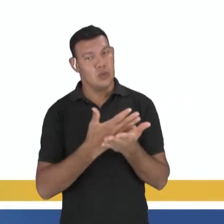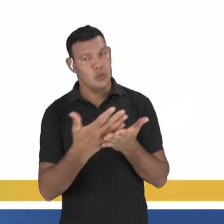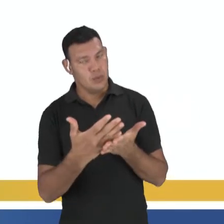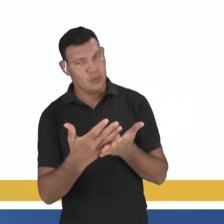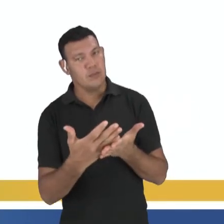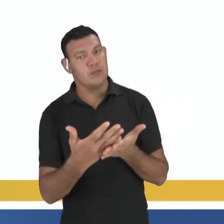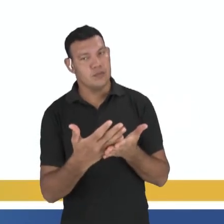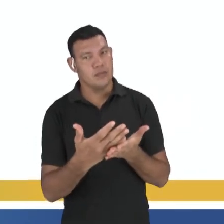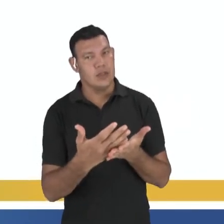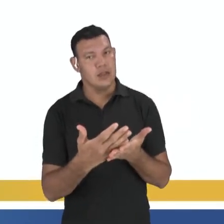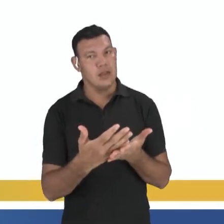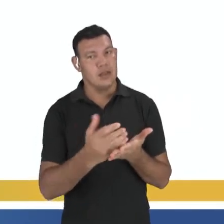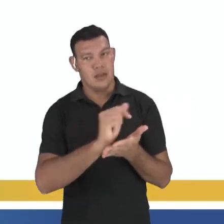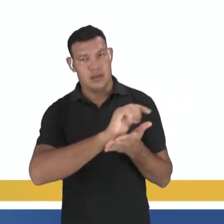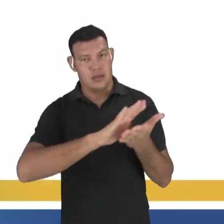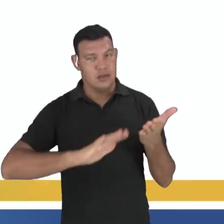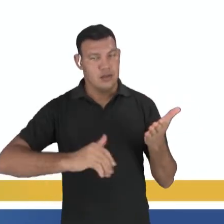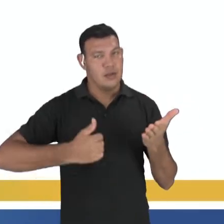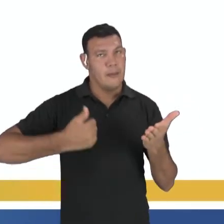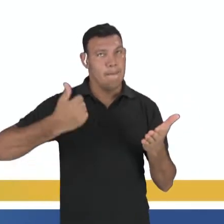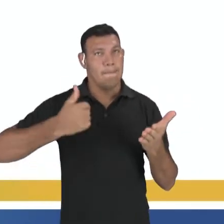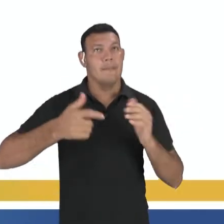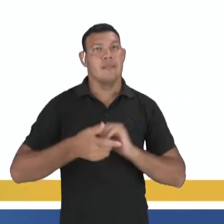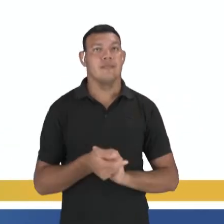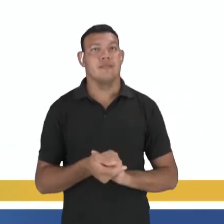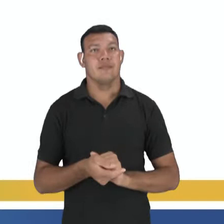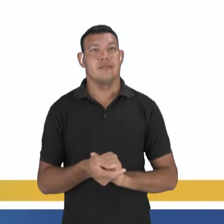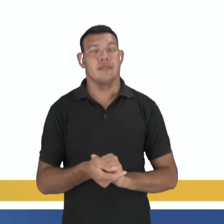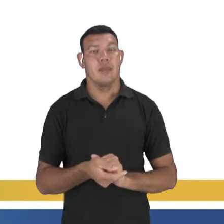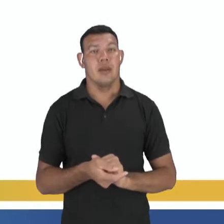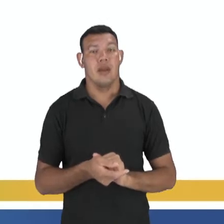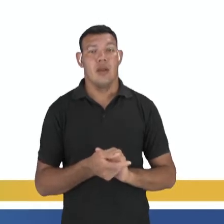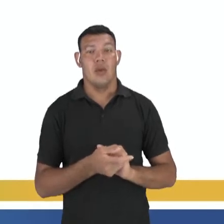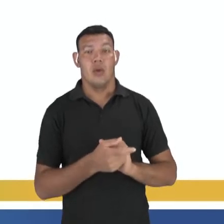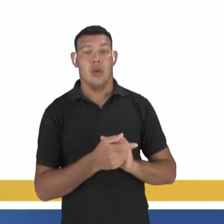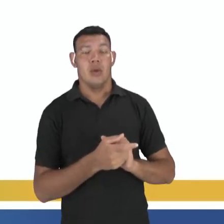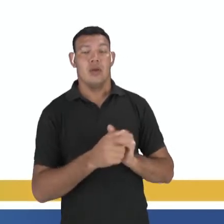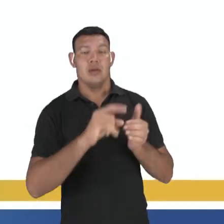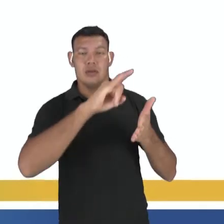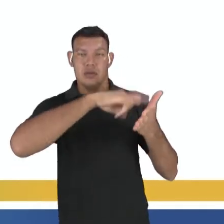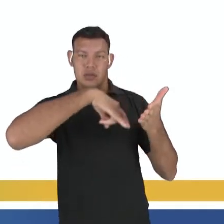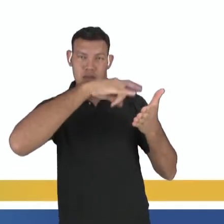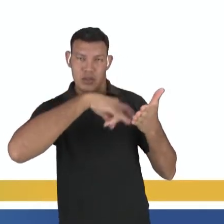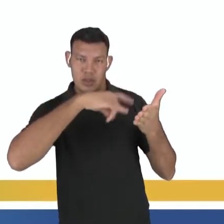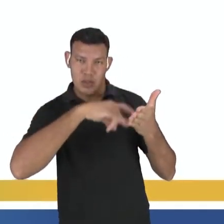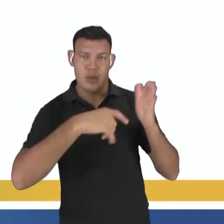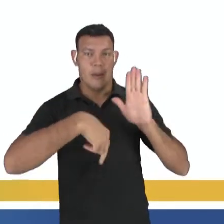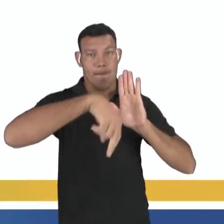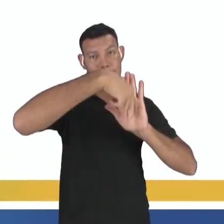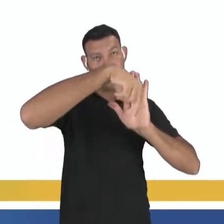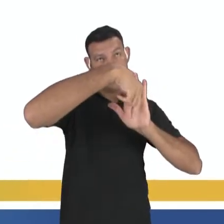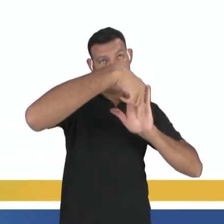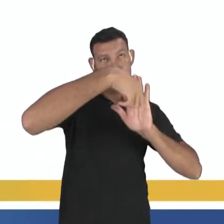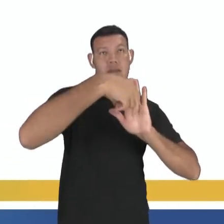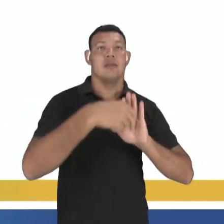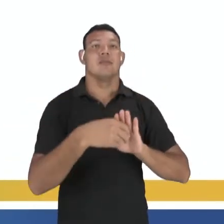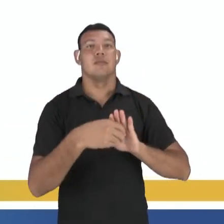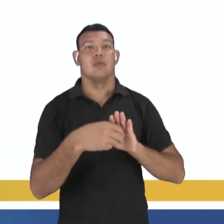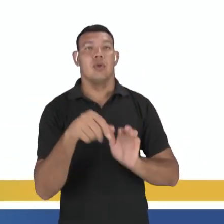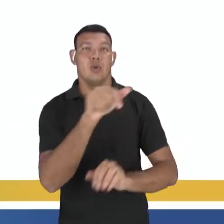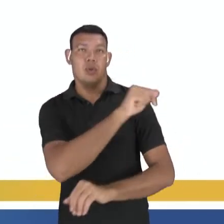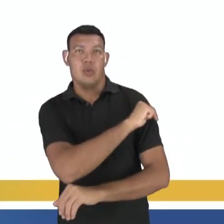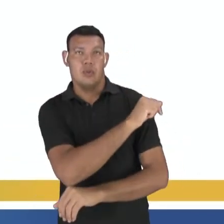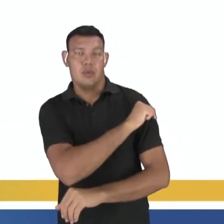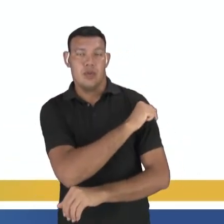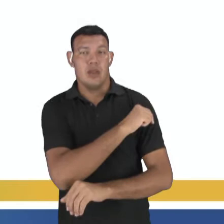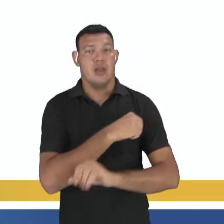questão. No boletim do aluno Isaac, estudante do 6º ano da rede pública do estado do Acre, constam